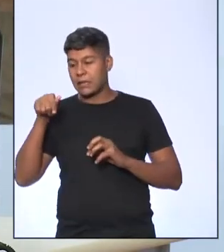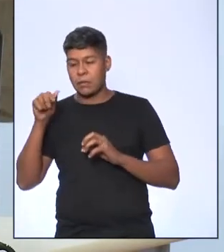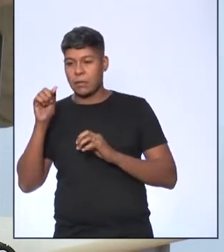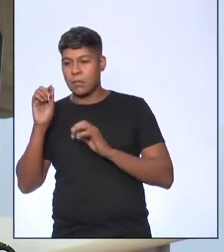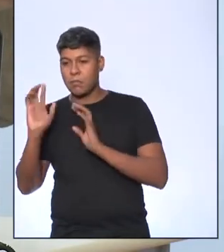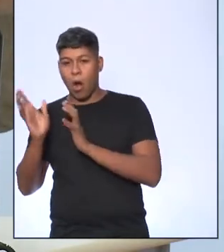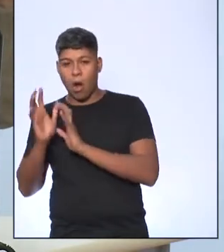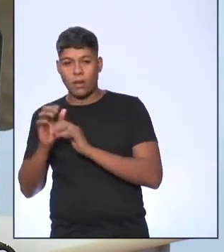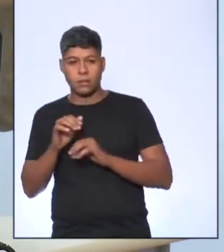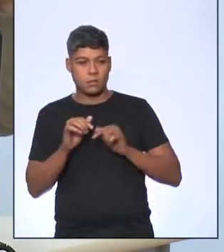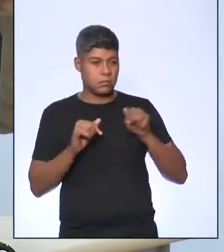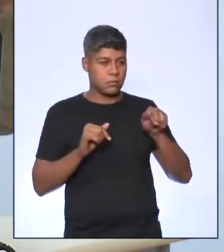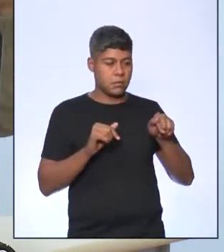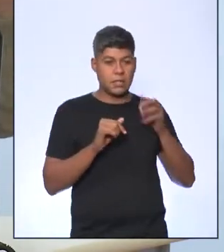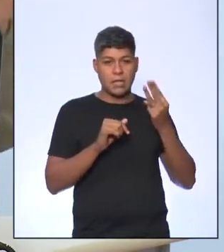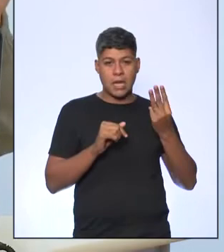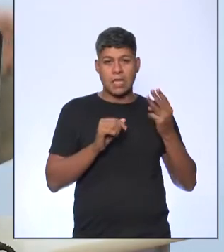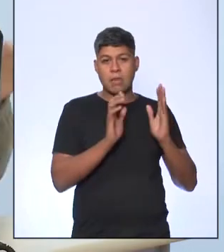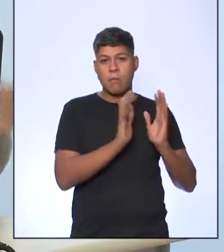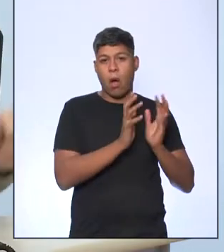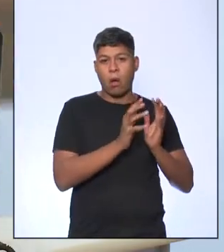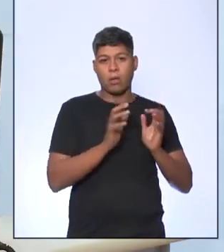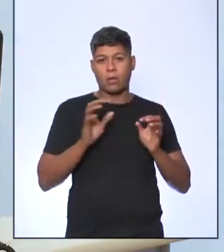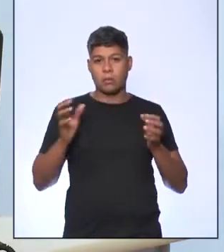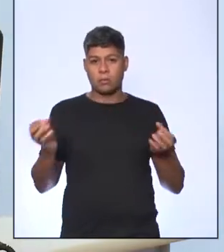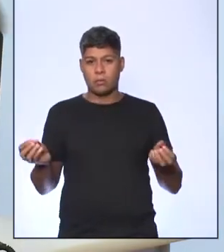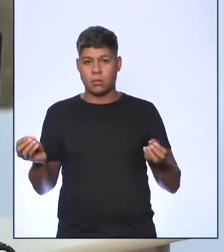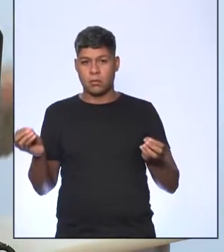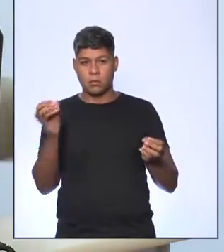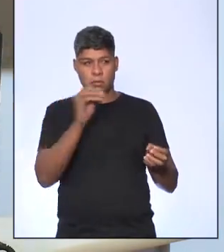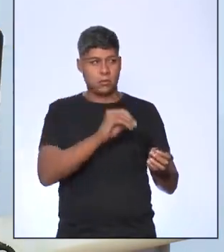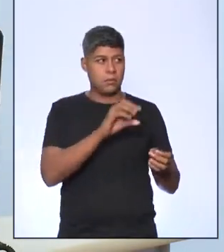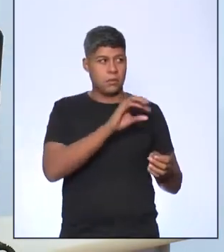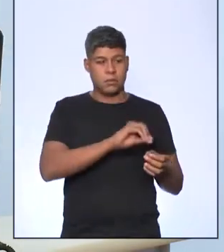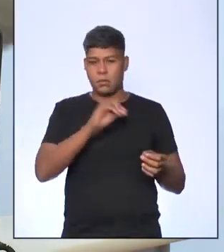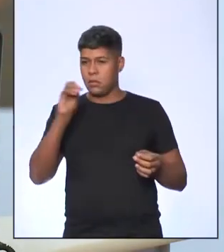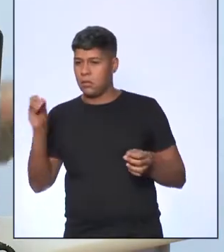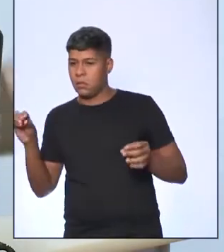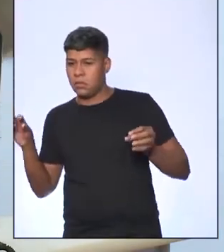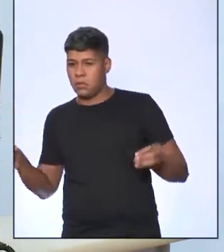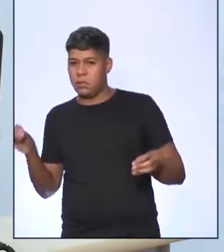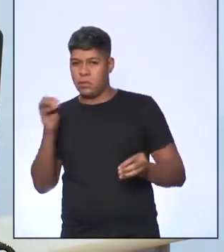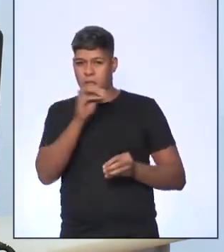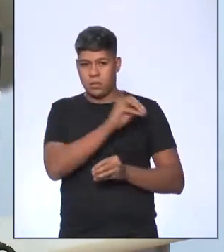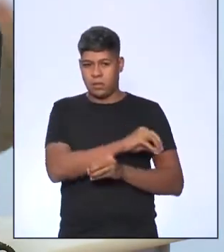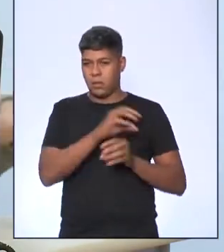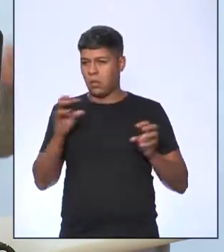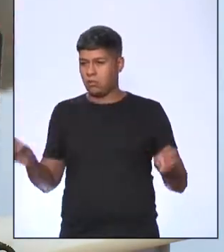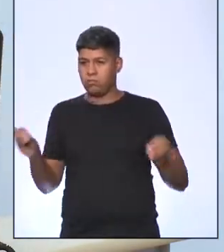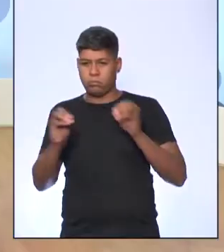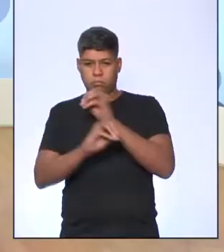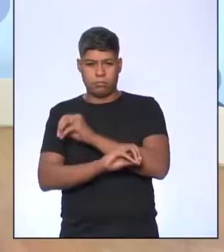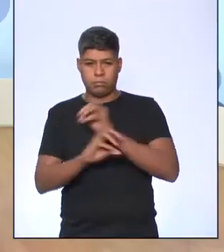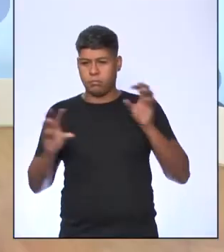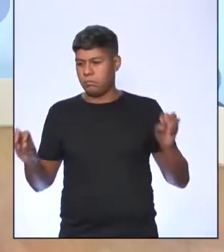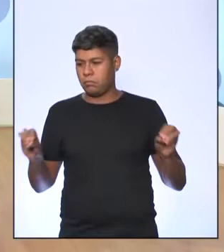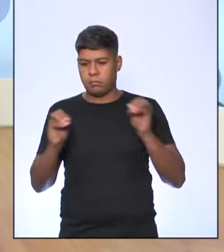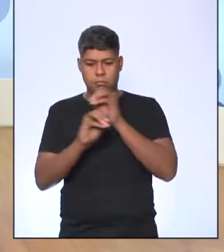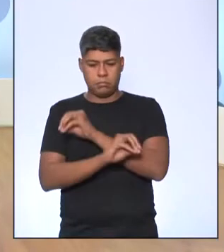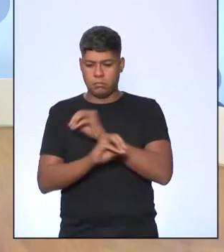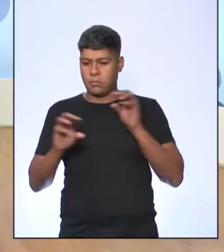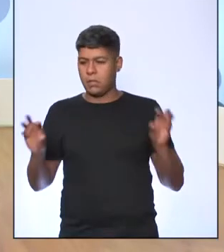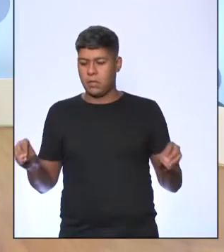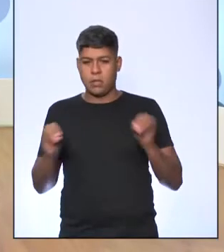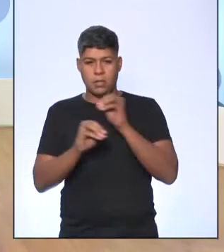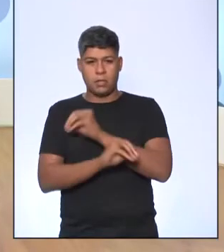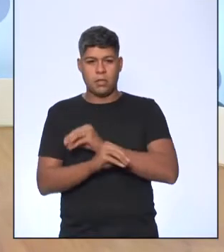no outro pote eu tenho 3 bolinhas. Eu pego e passo uma bolinha para cá, uma bolinha para lá, uma bolinha para cá, uma bolinha para lá. Eu posso